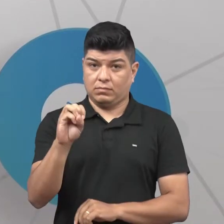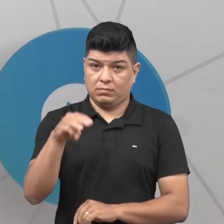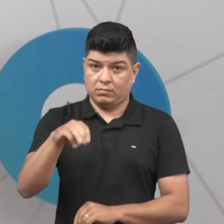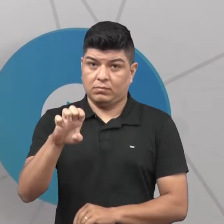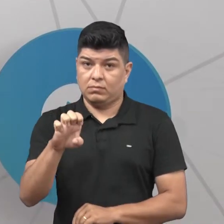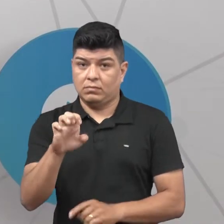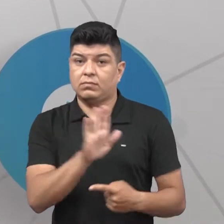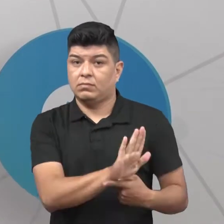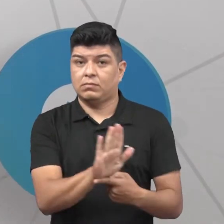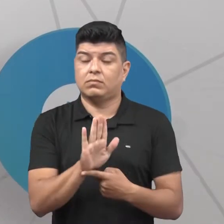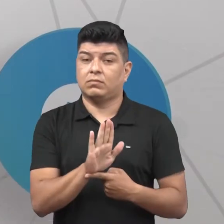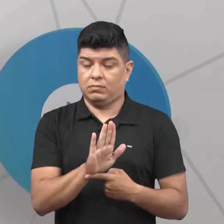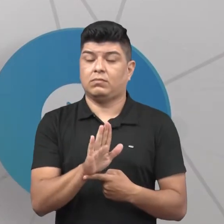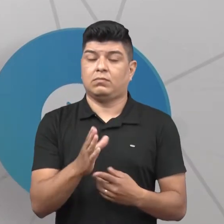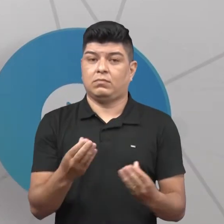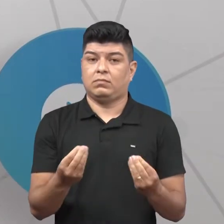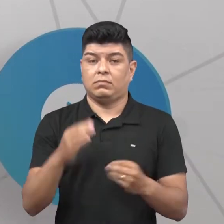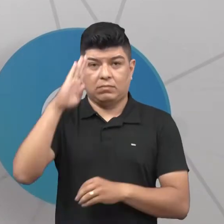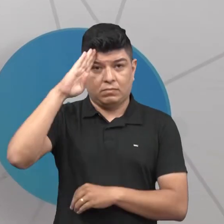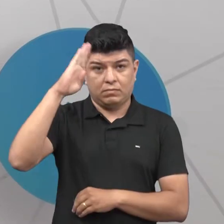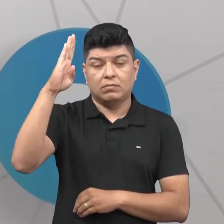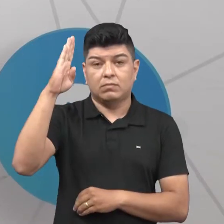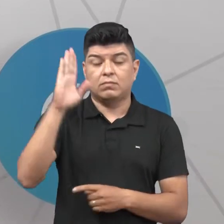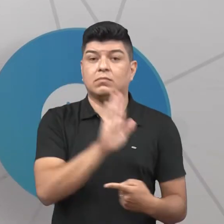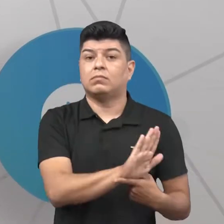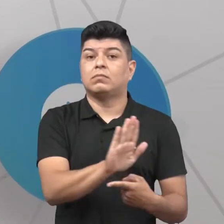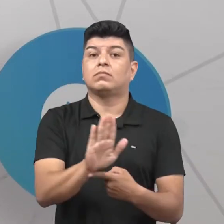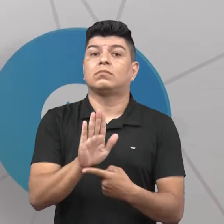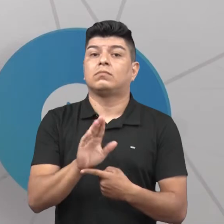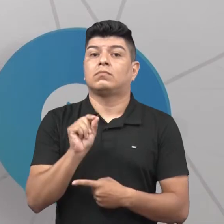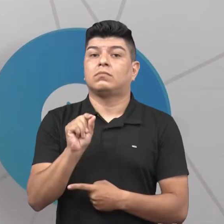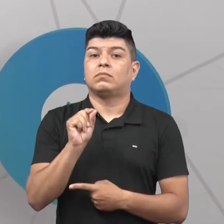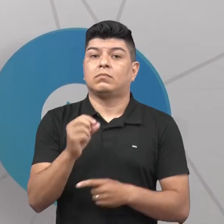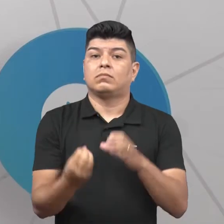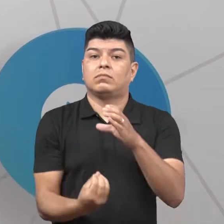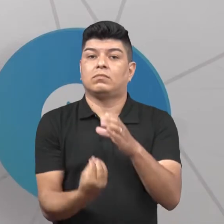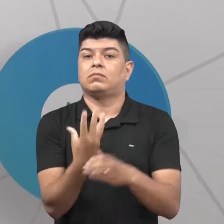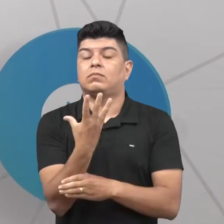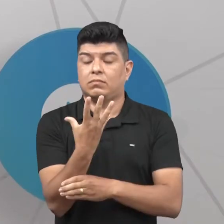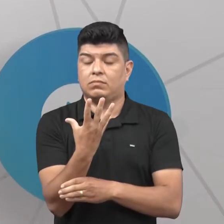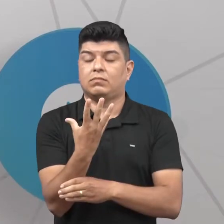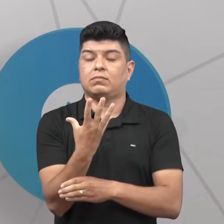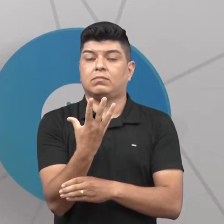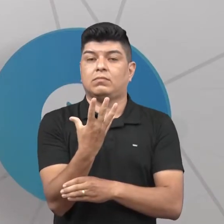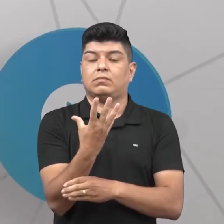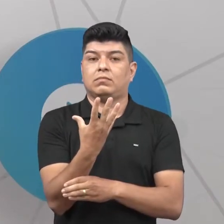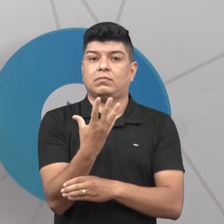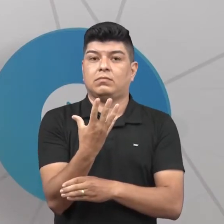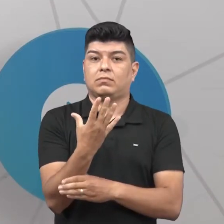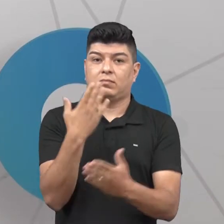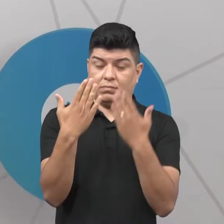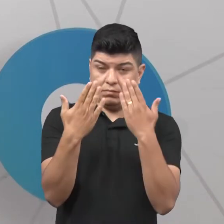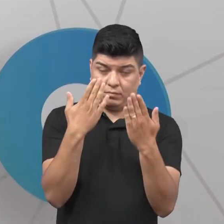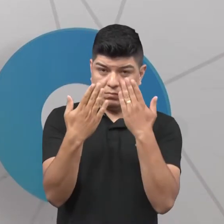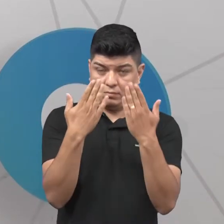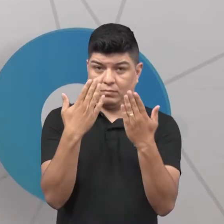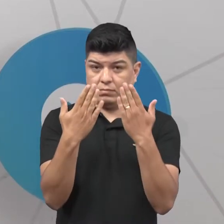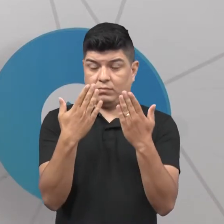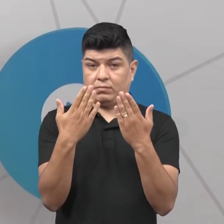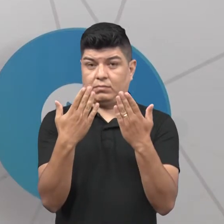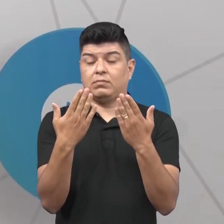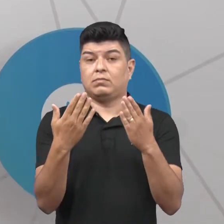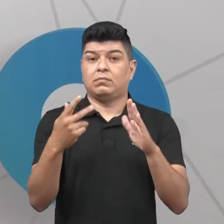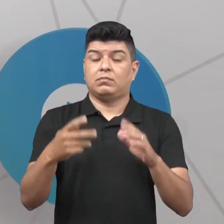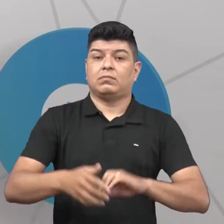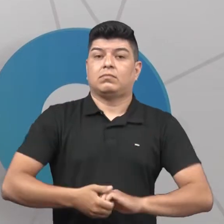contribuir bastante, né? Uma das suas principais contribuições foi com o surgimento da psicologia, né?